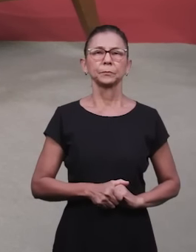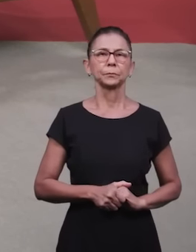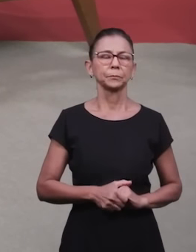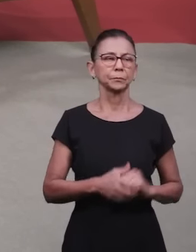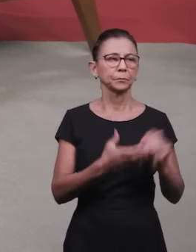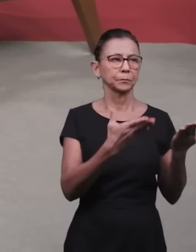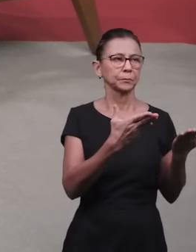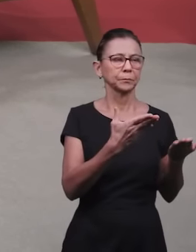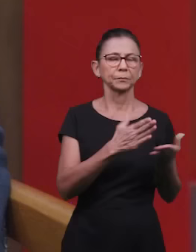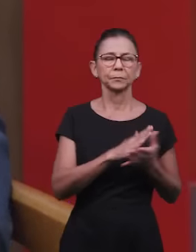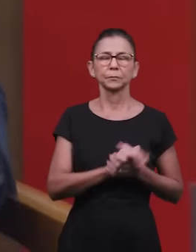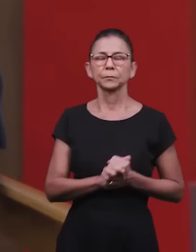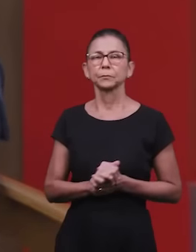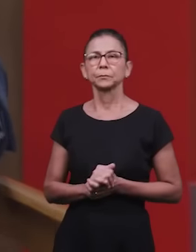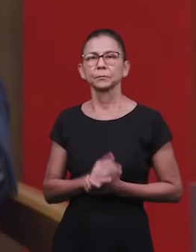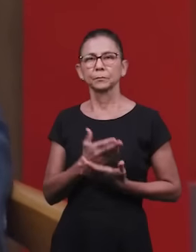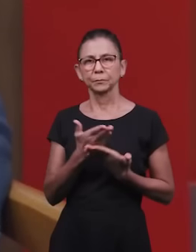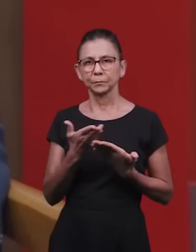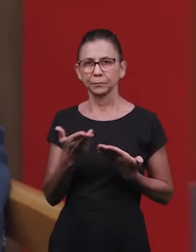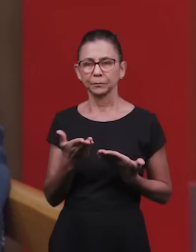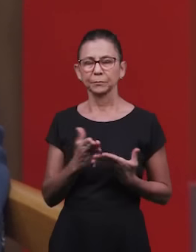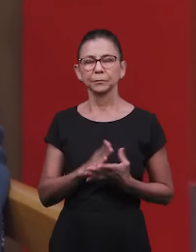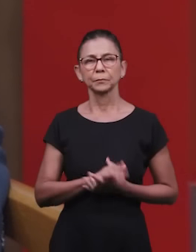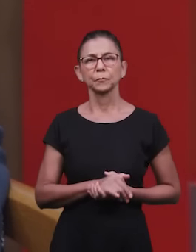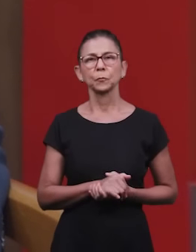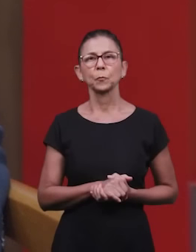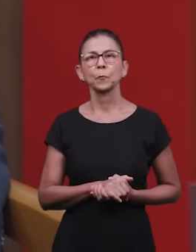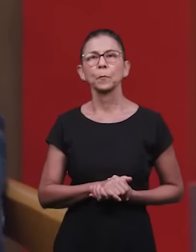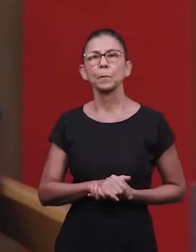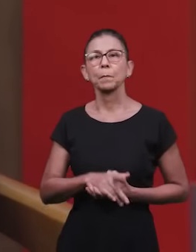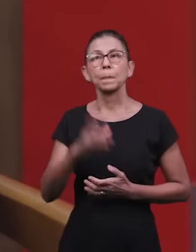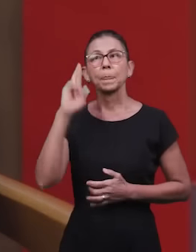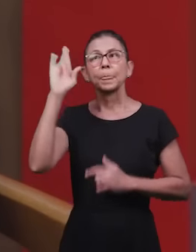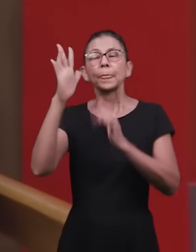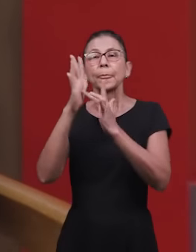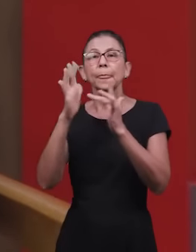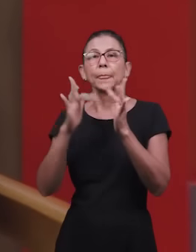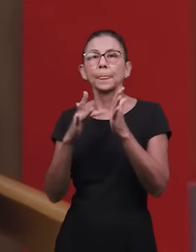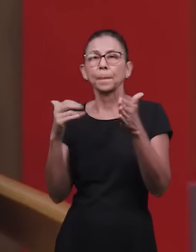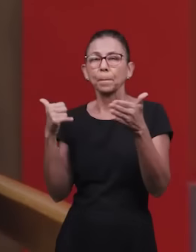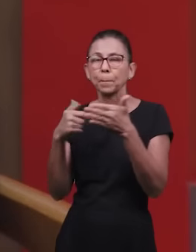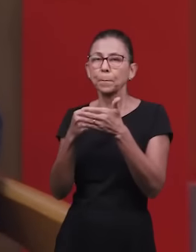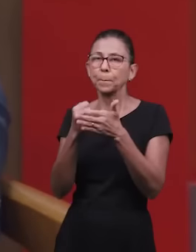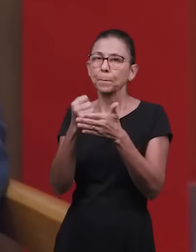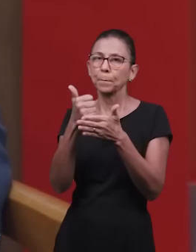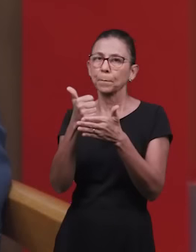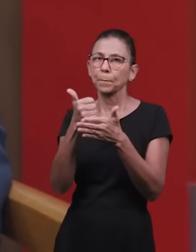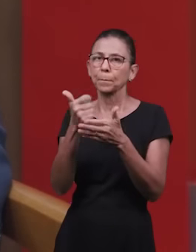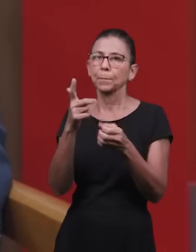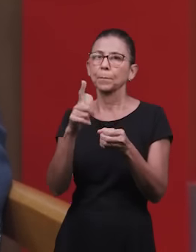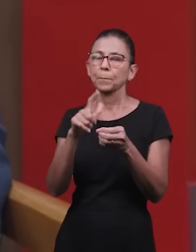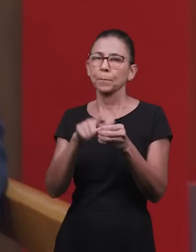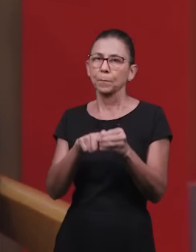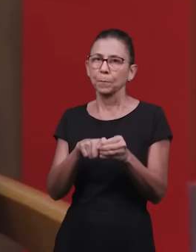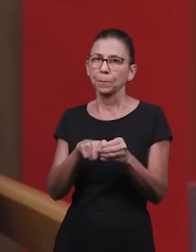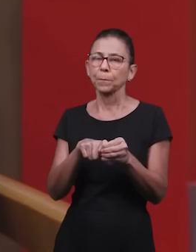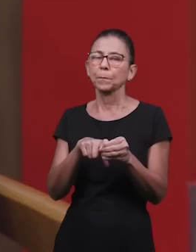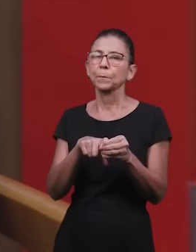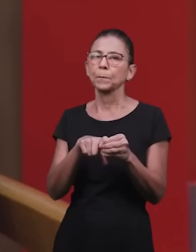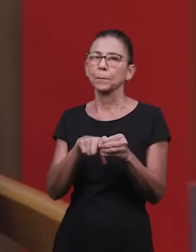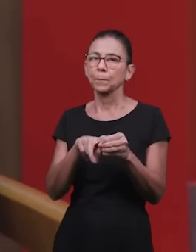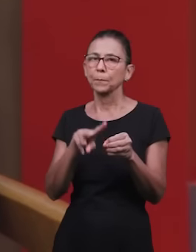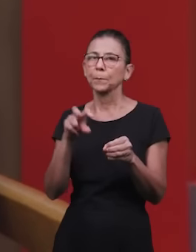contigo. Queridos, o Senhor Jesus está às portas e